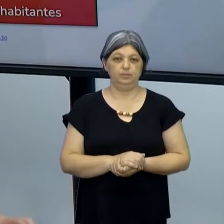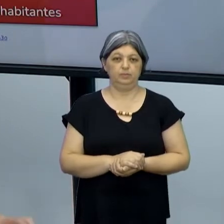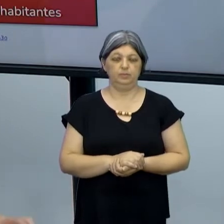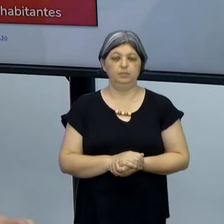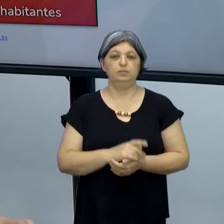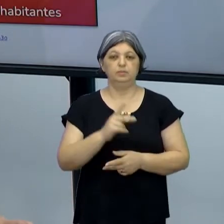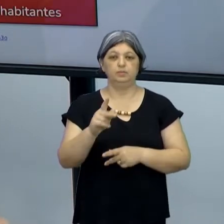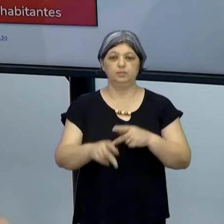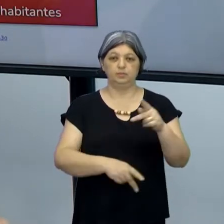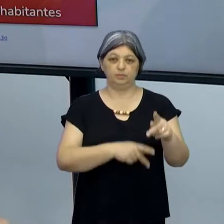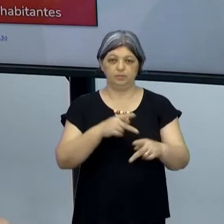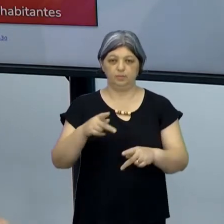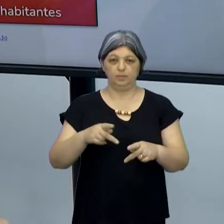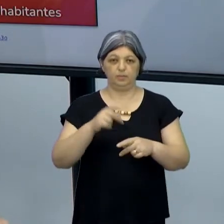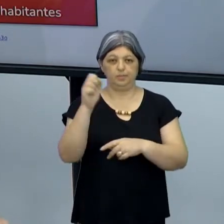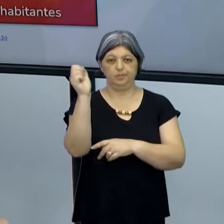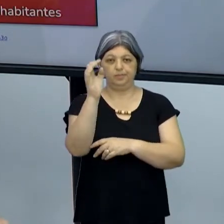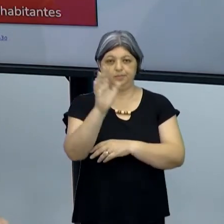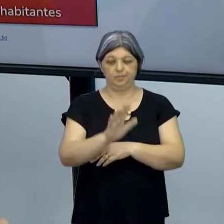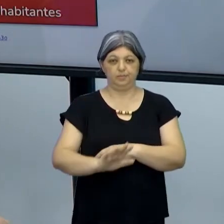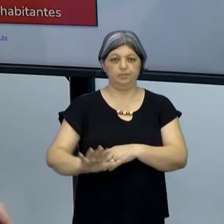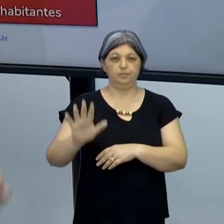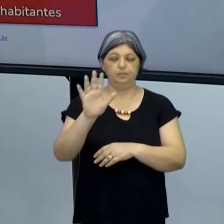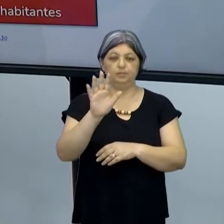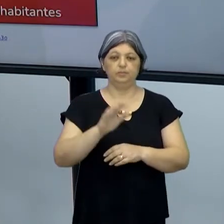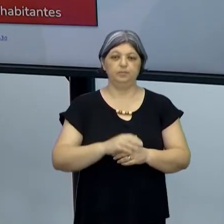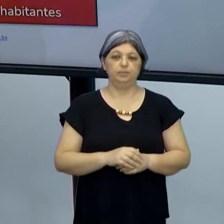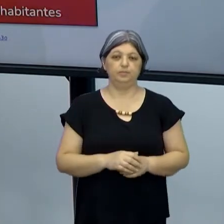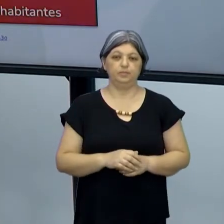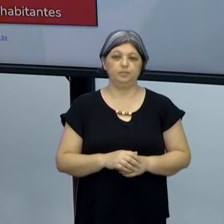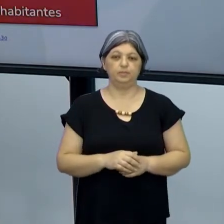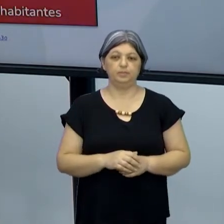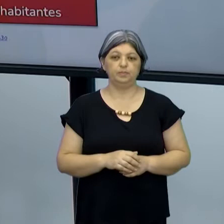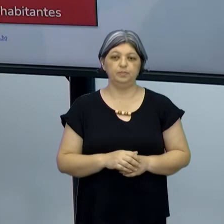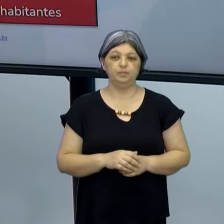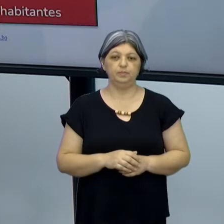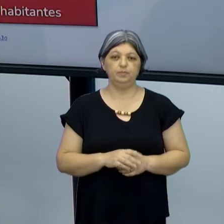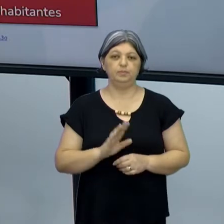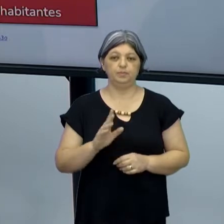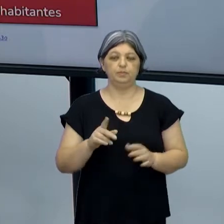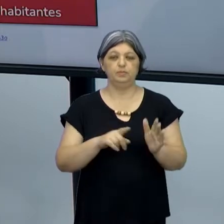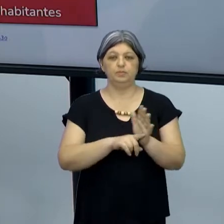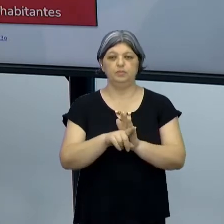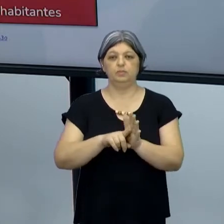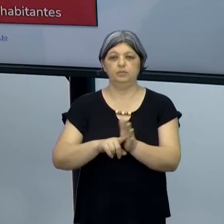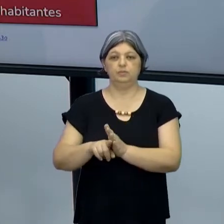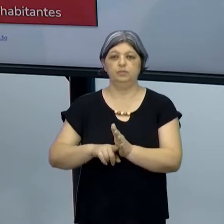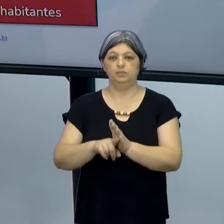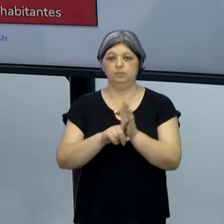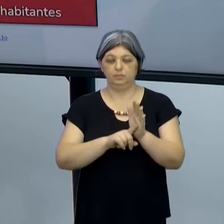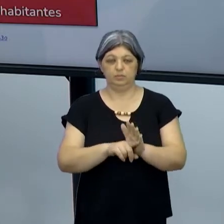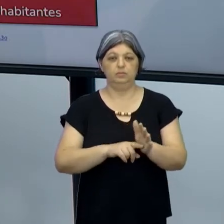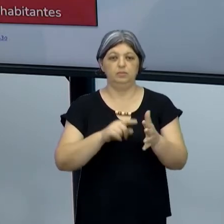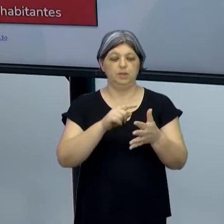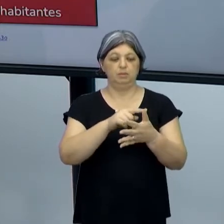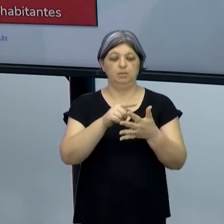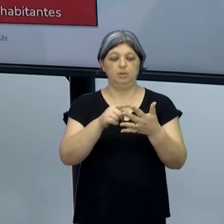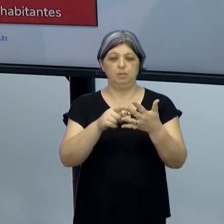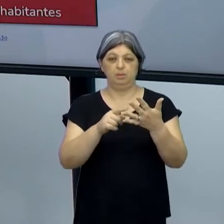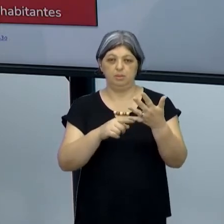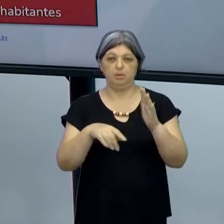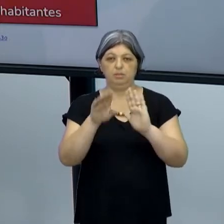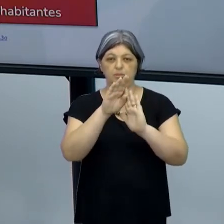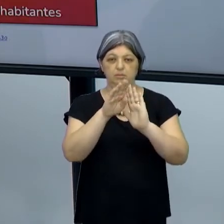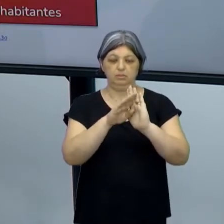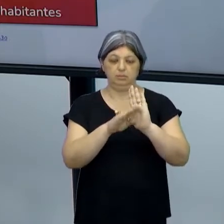da população no Brasil, eu acabei fazendo um ranking, né, para vocês, informações aí que eu